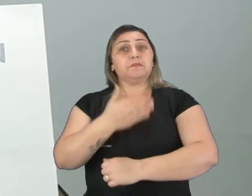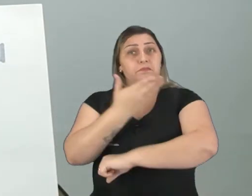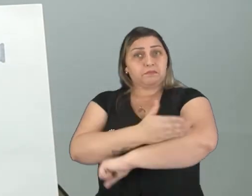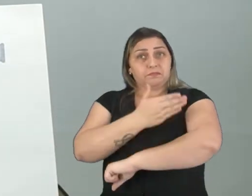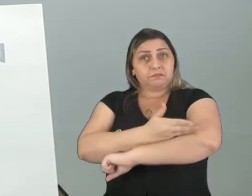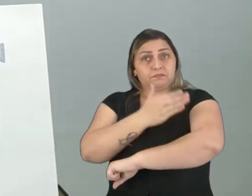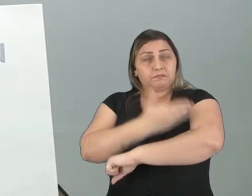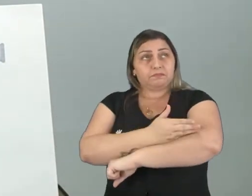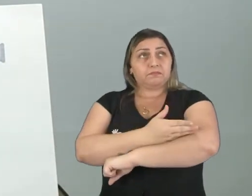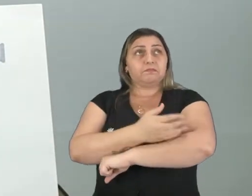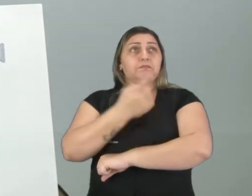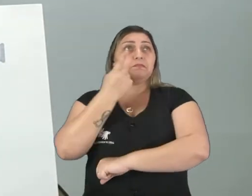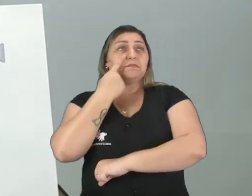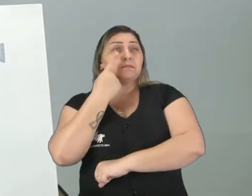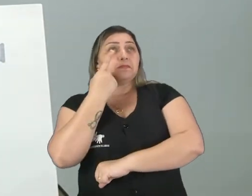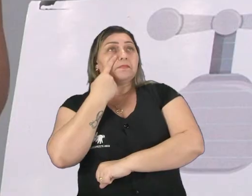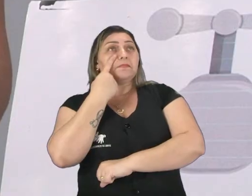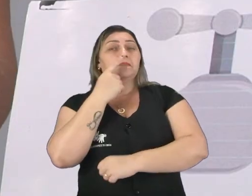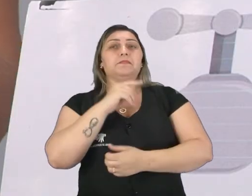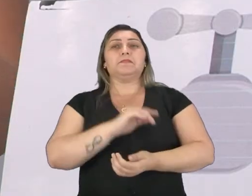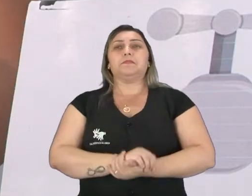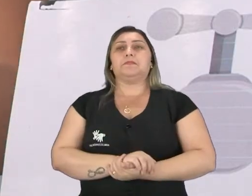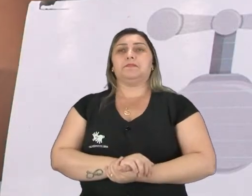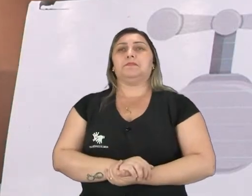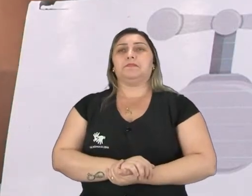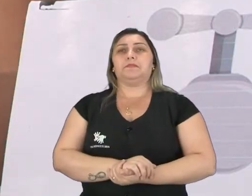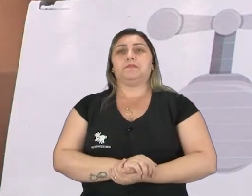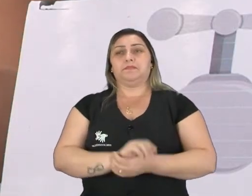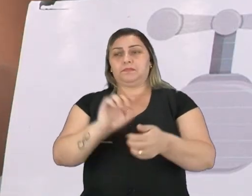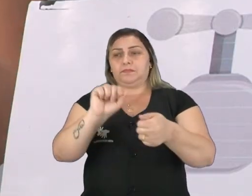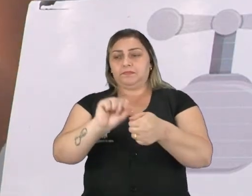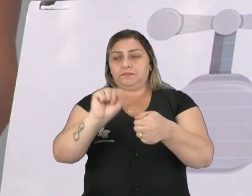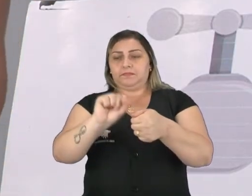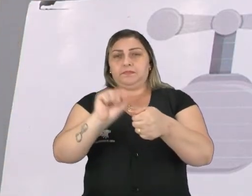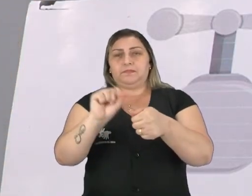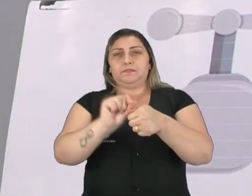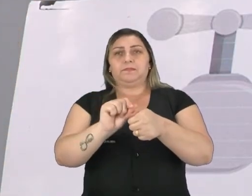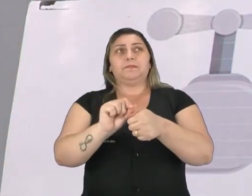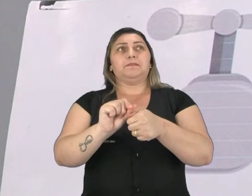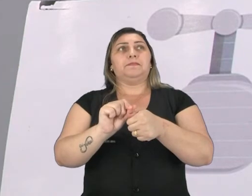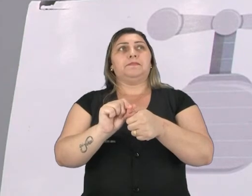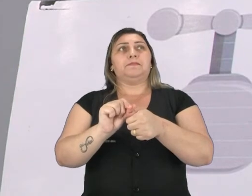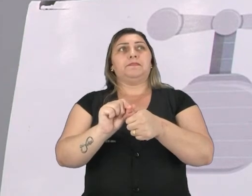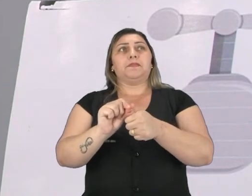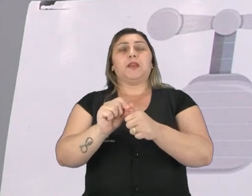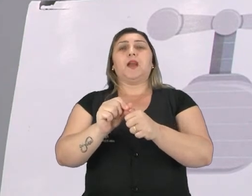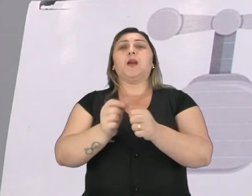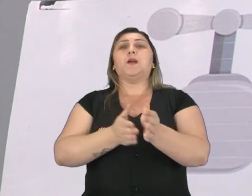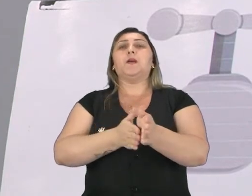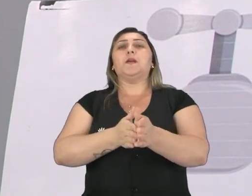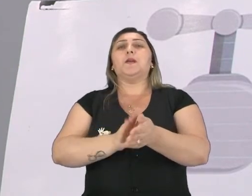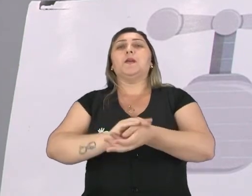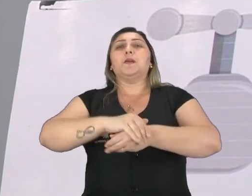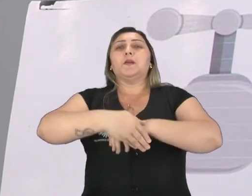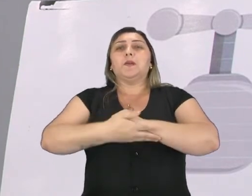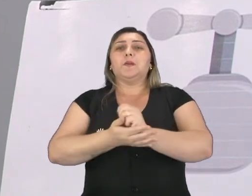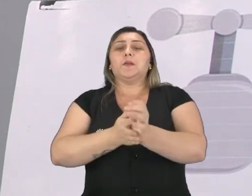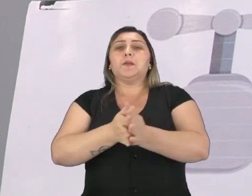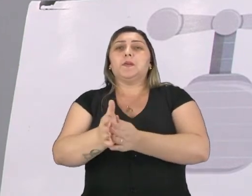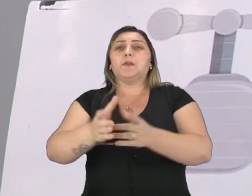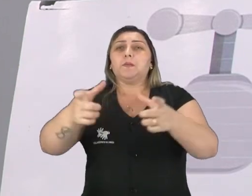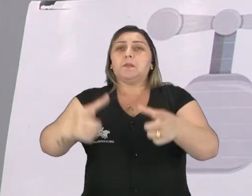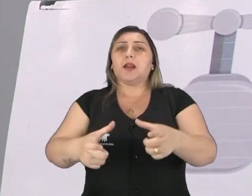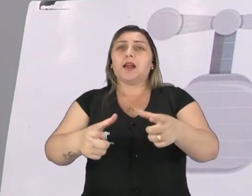prática? Essa aqui. Ao realizarmos a lavagem da louça, certo? Existem